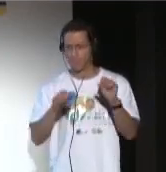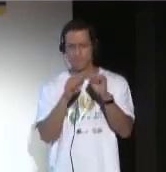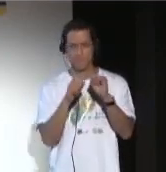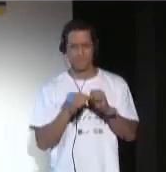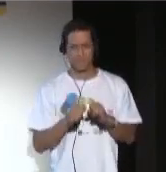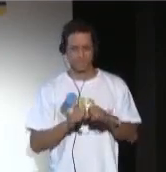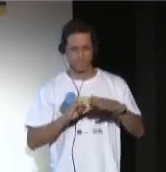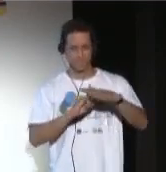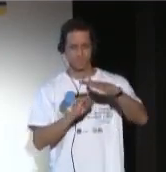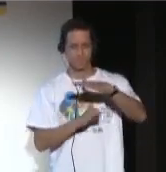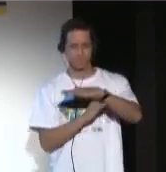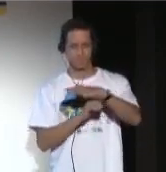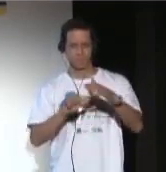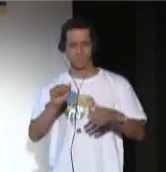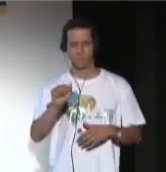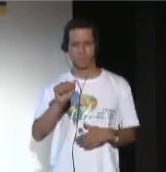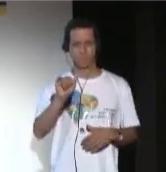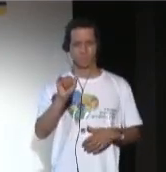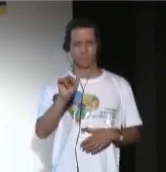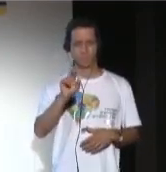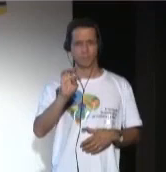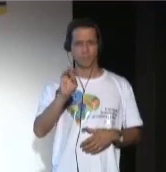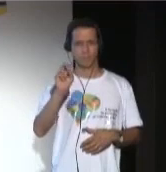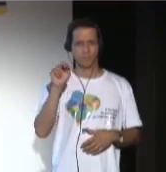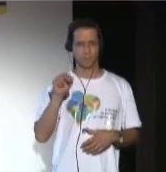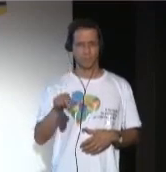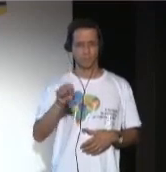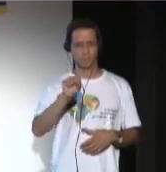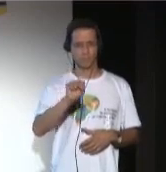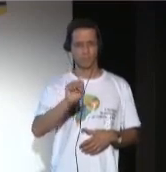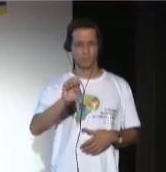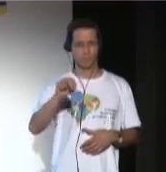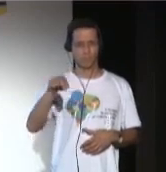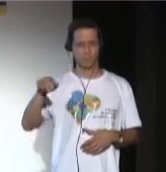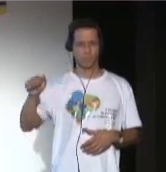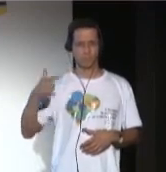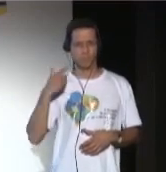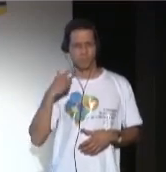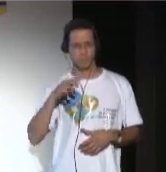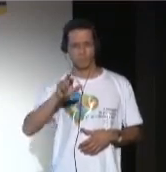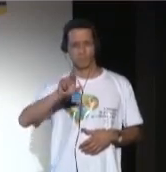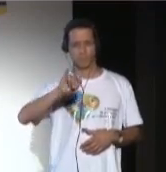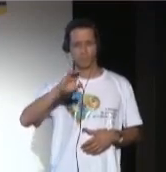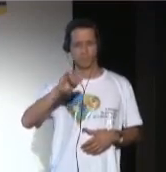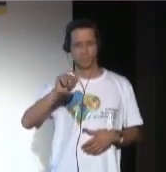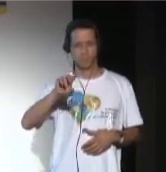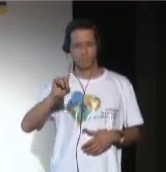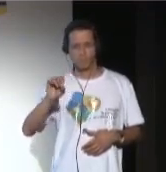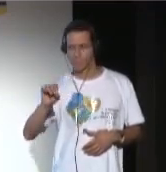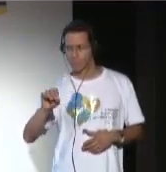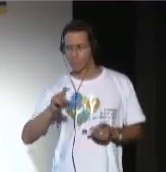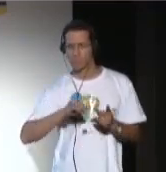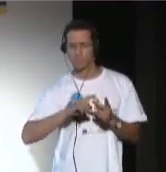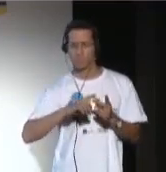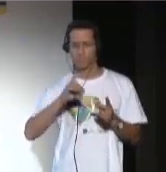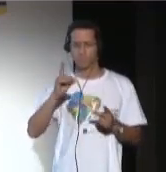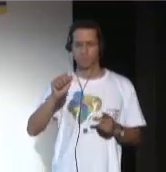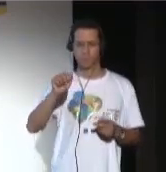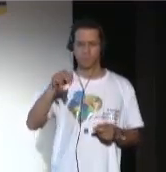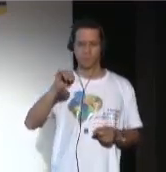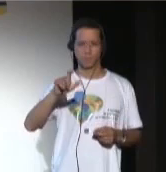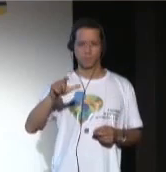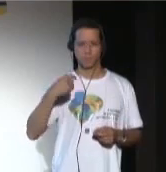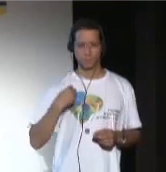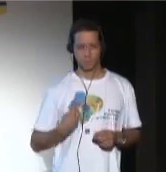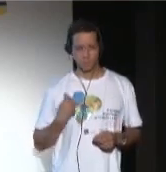no Instituto Ayrton Senna. Eu não sei se o Ricardo Primi está por aqui, o Daniel Santos. São dois profissionais